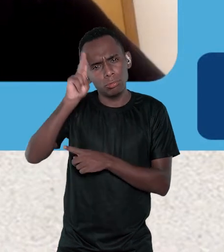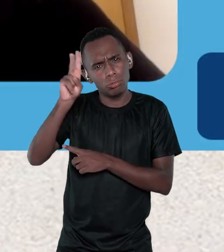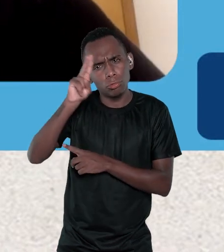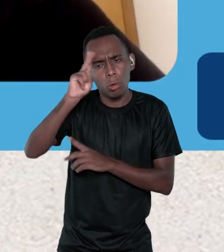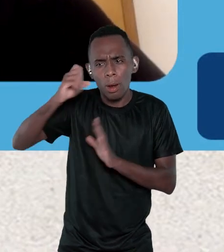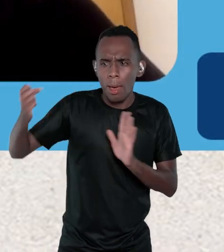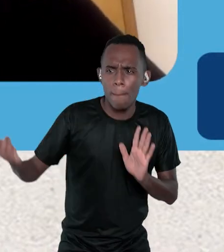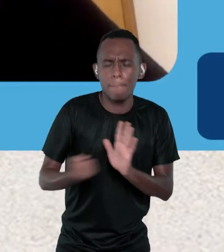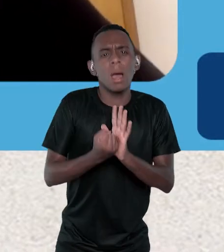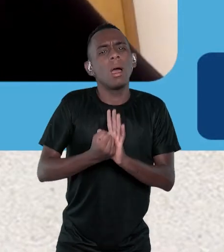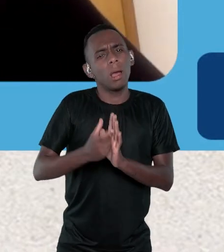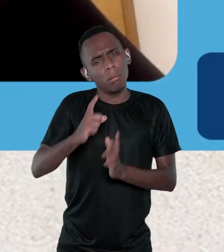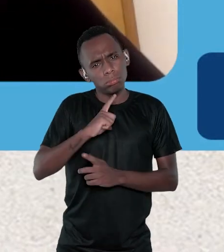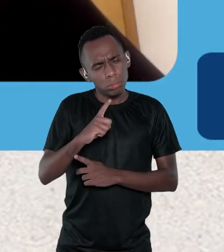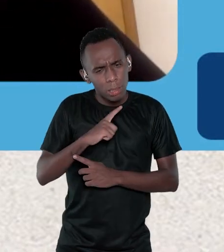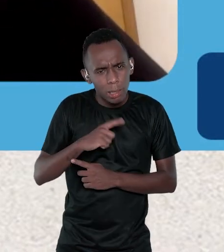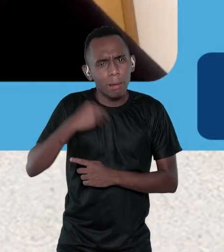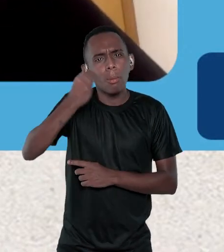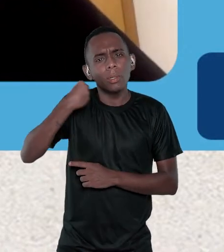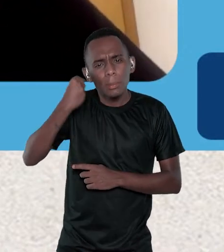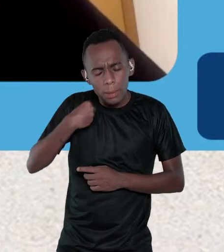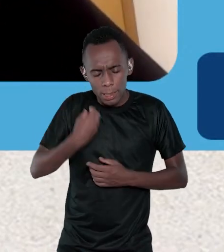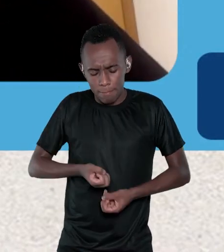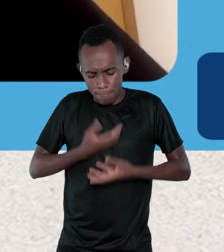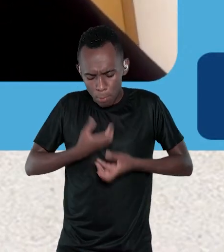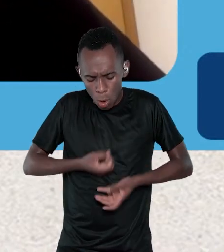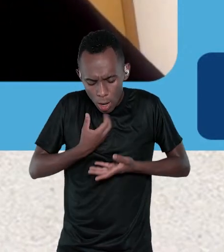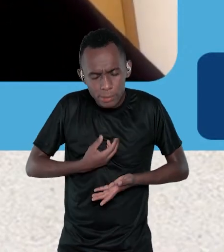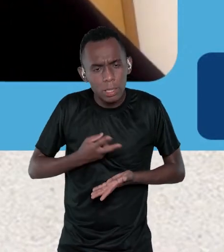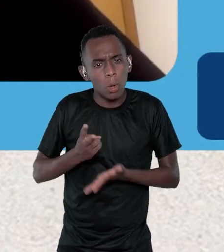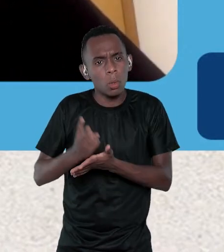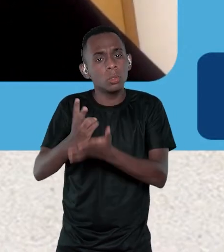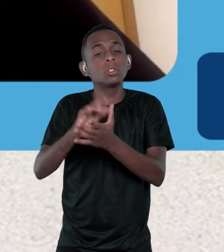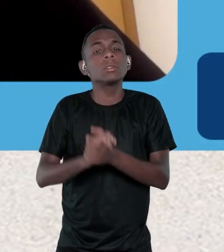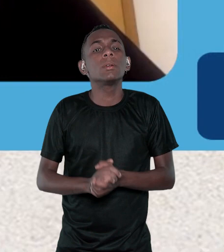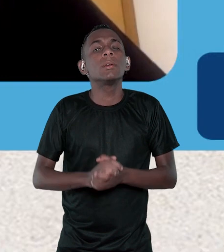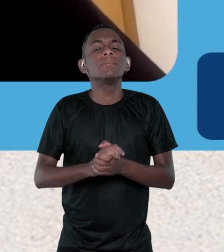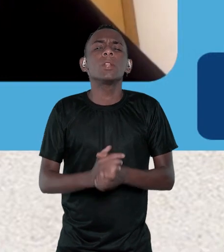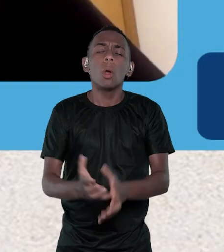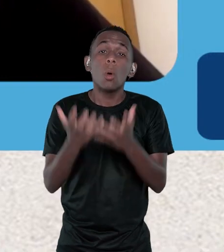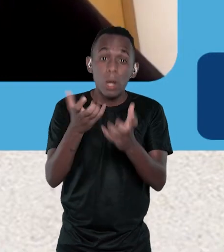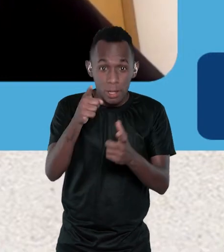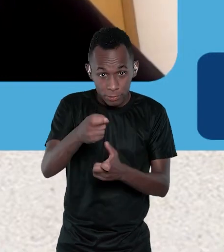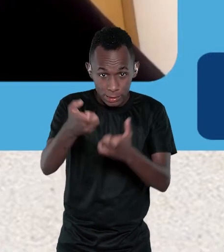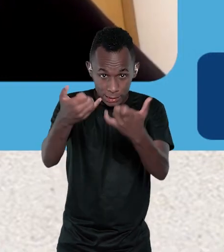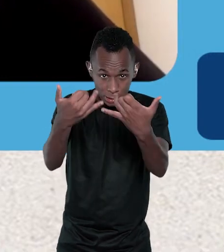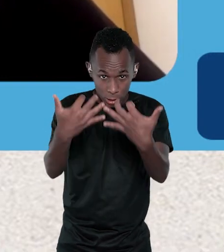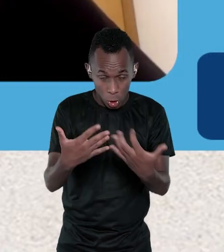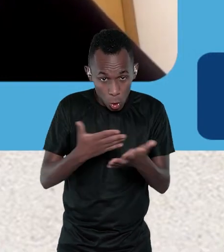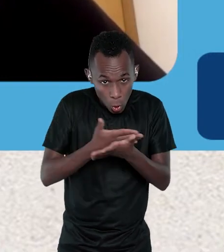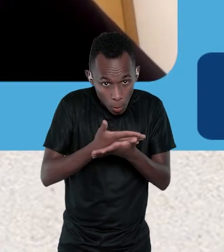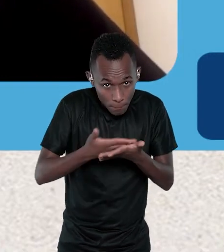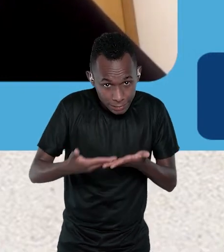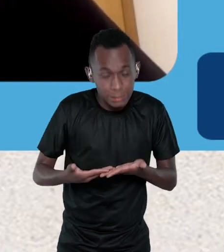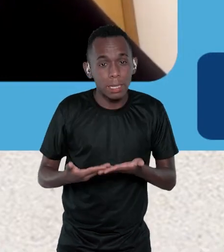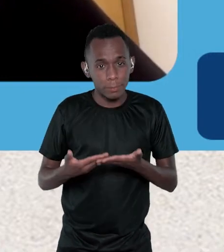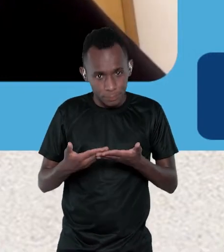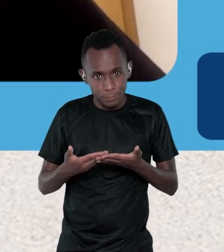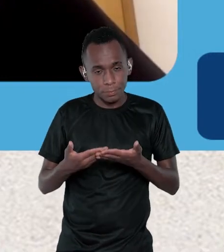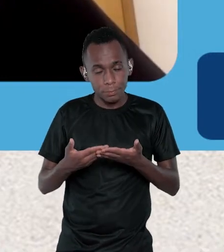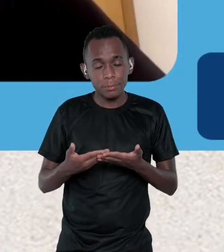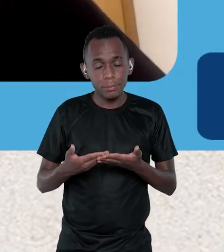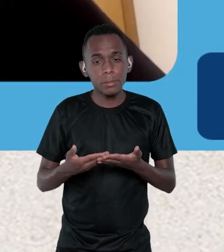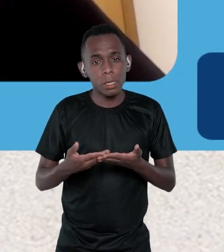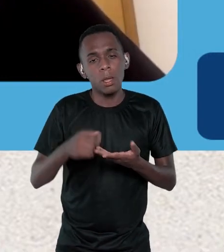né? Um pouco da sua vivência, da sua poesia. Ali eu queria que você começasse, Murilo, te interrompendo aí, você